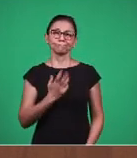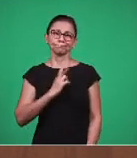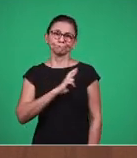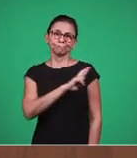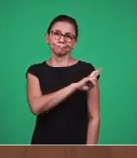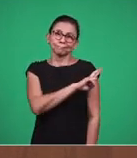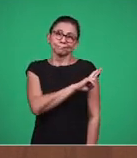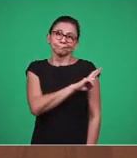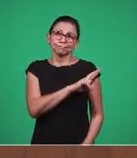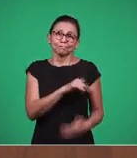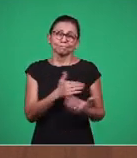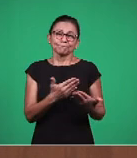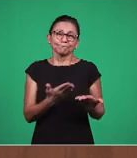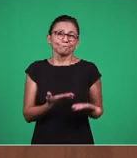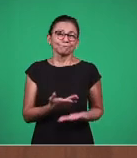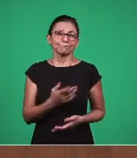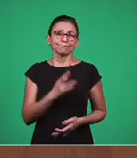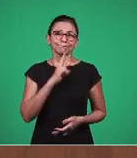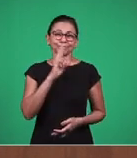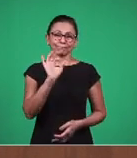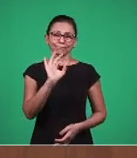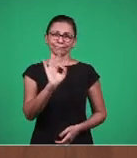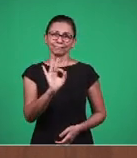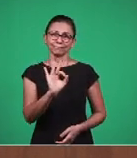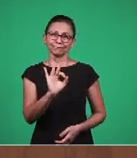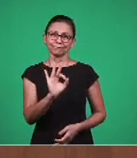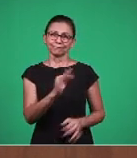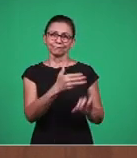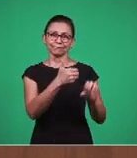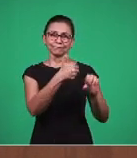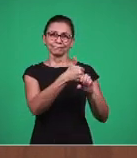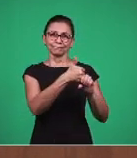tem respostas. O cristianismo